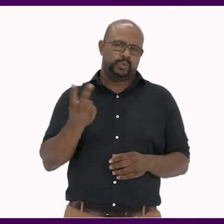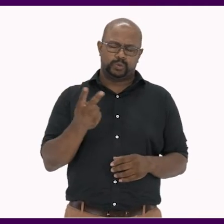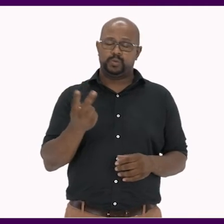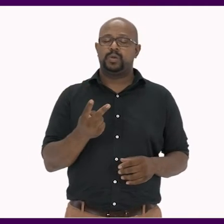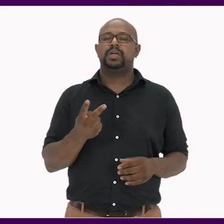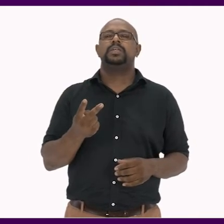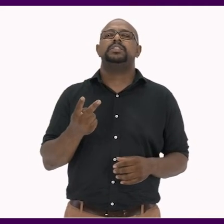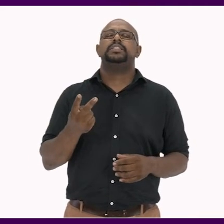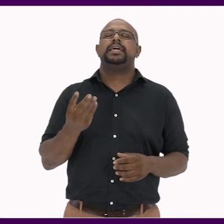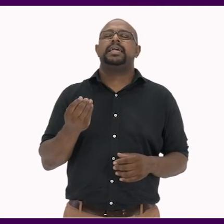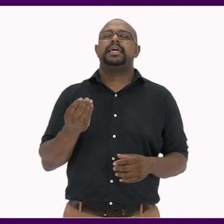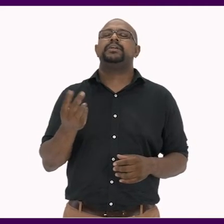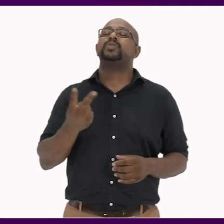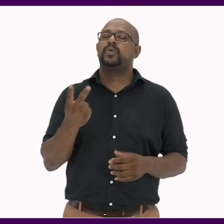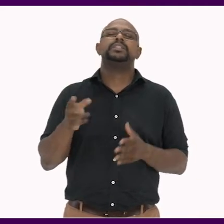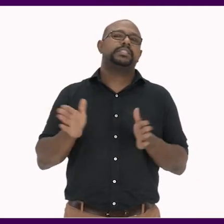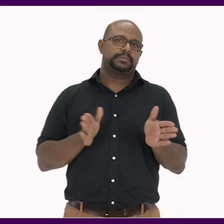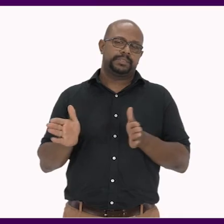duas